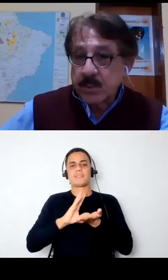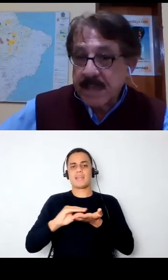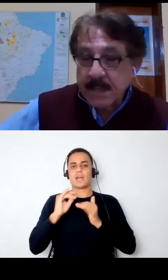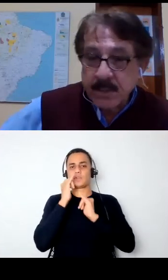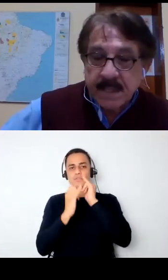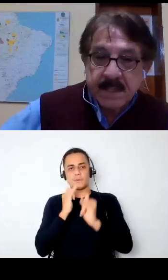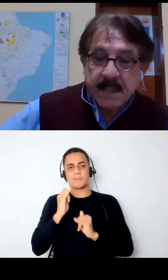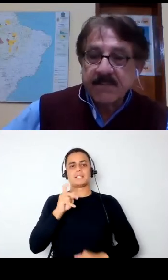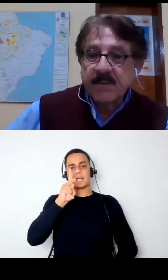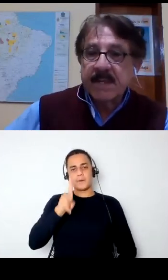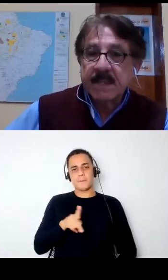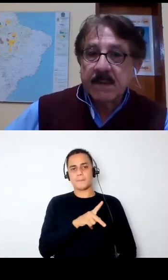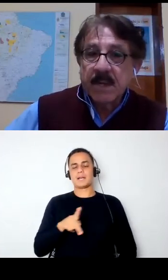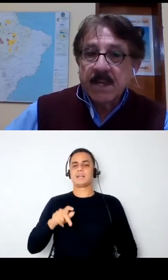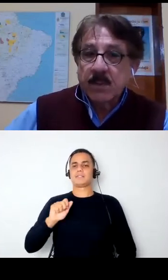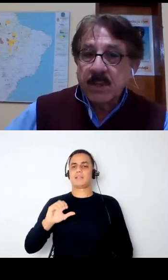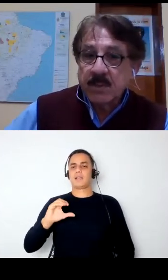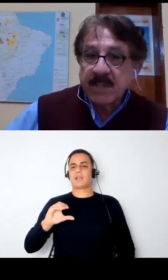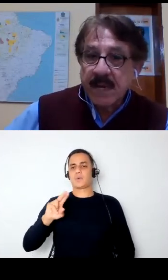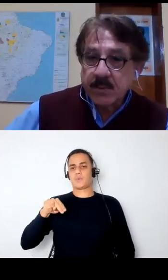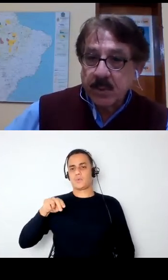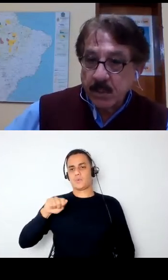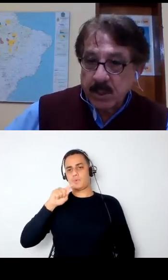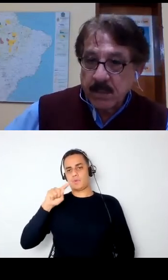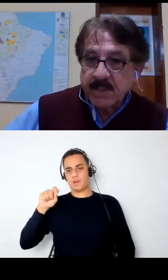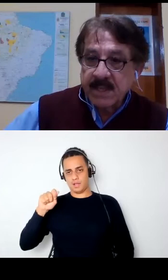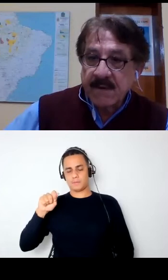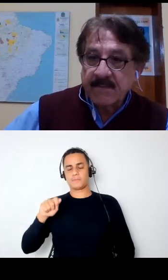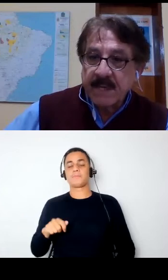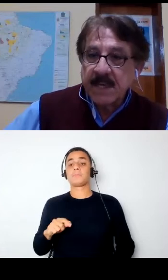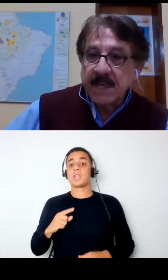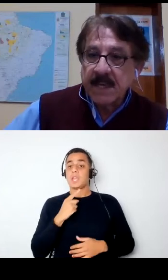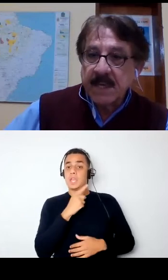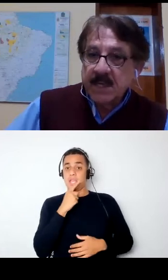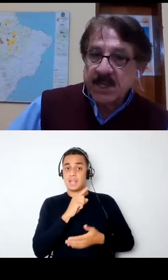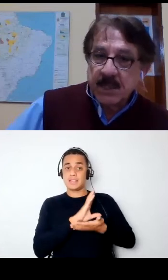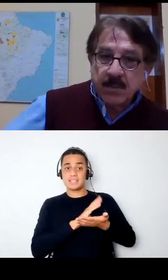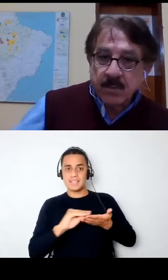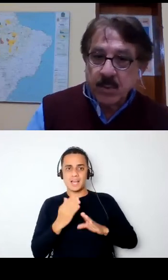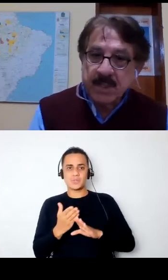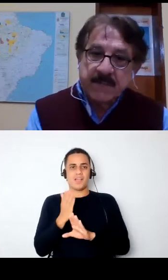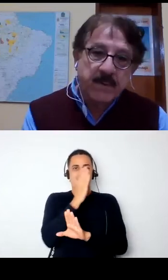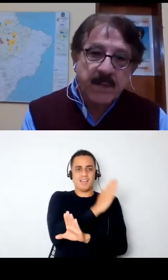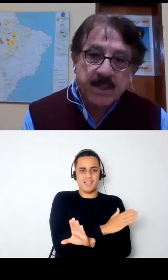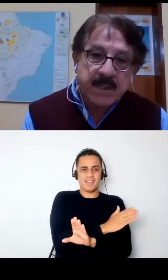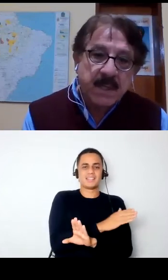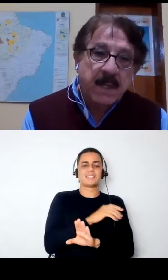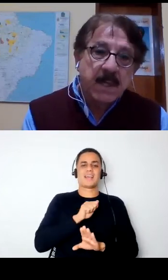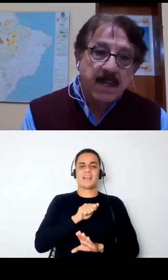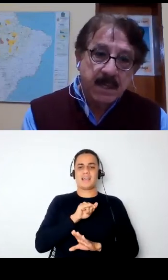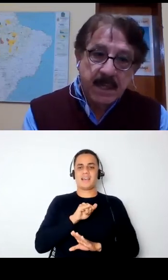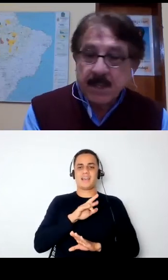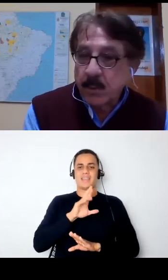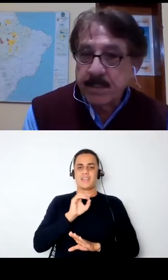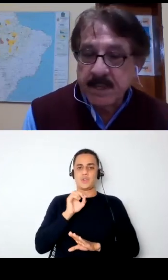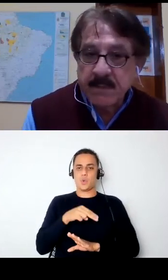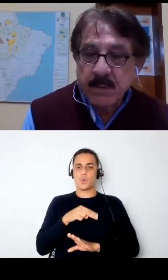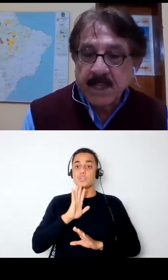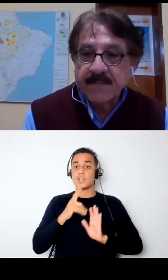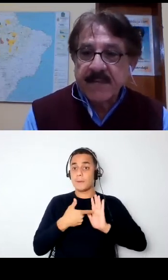o resultado dessa informação. Então, o que os dados do Arion já mostravam é que ele tinha duas informações que